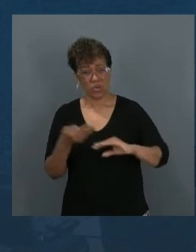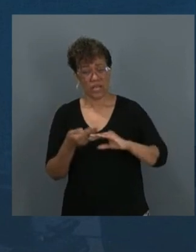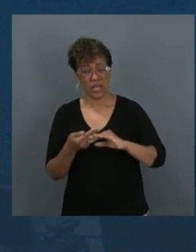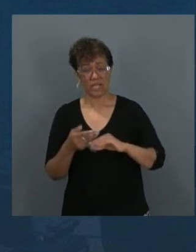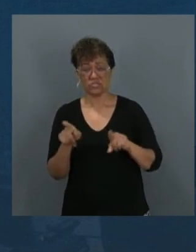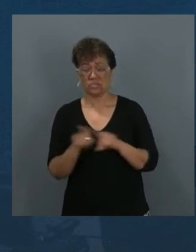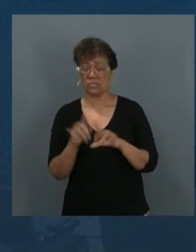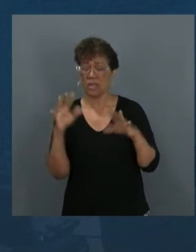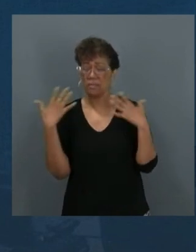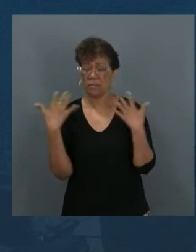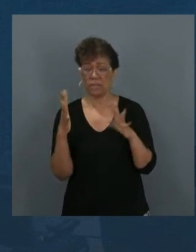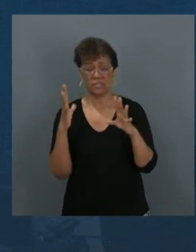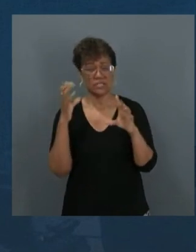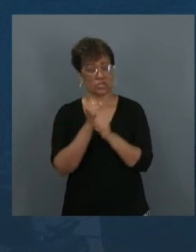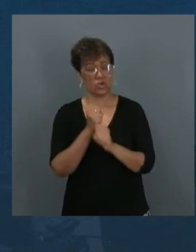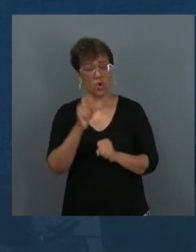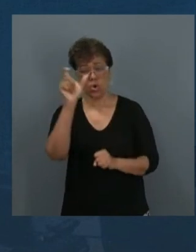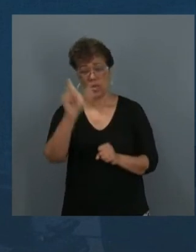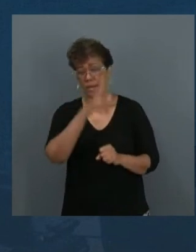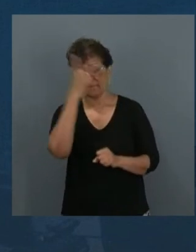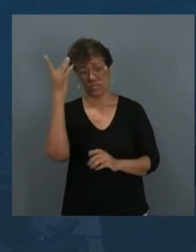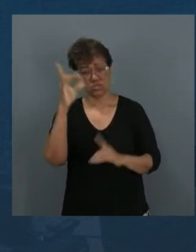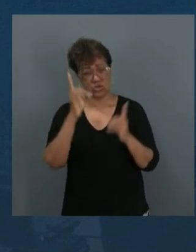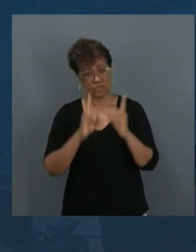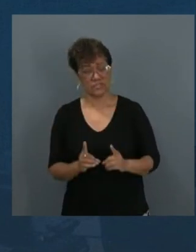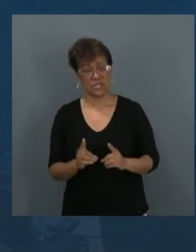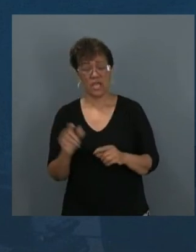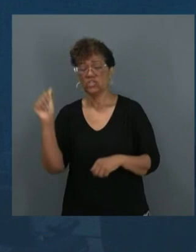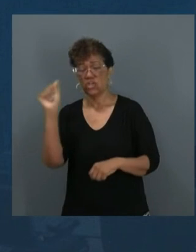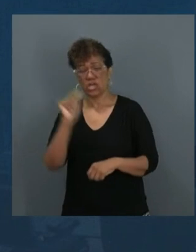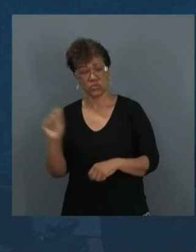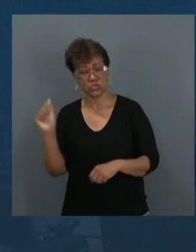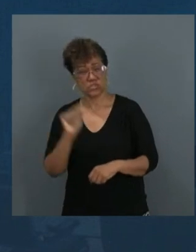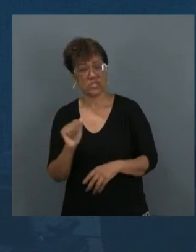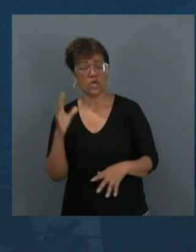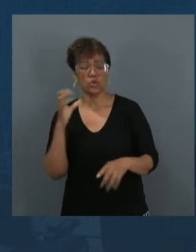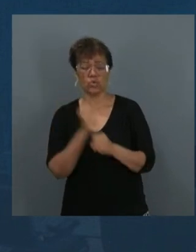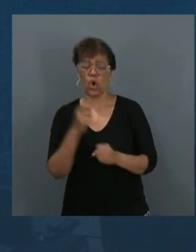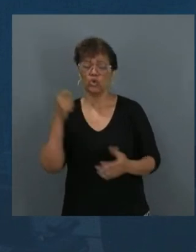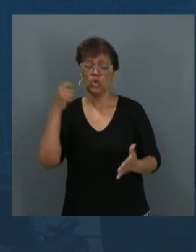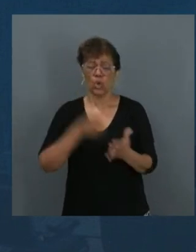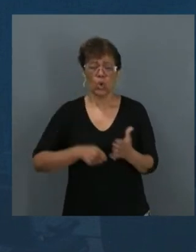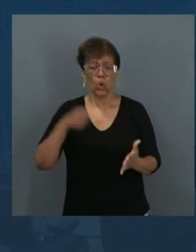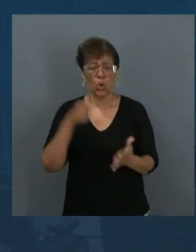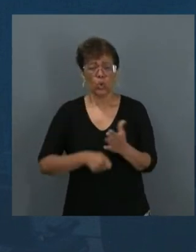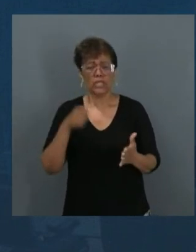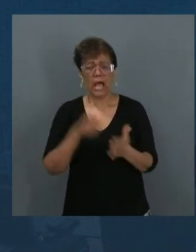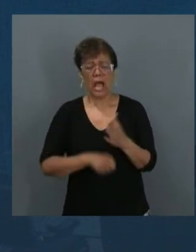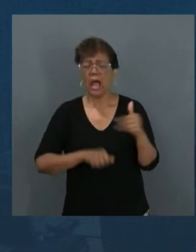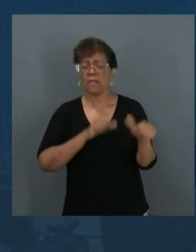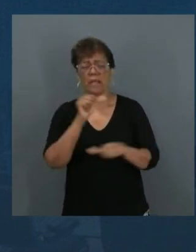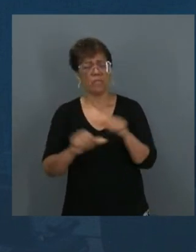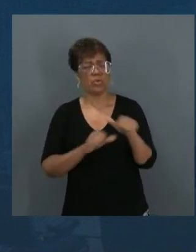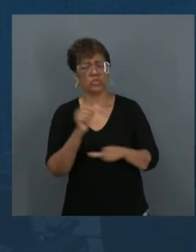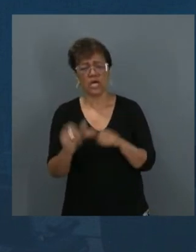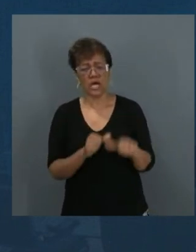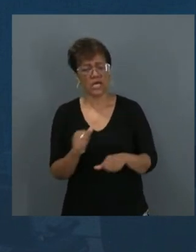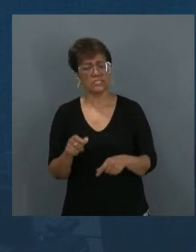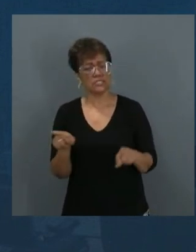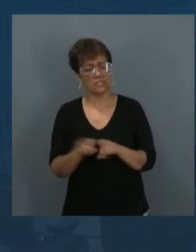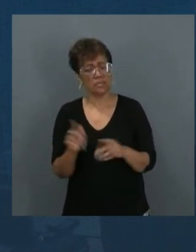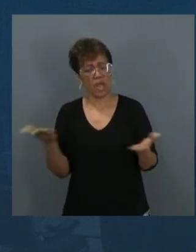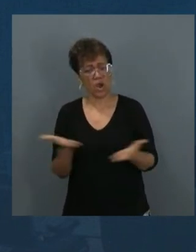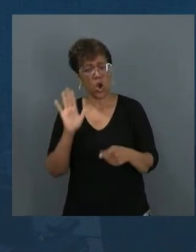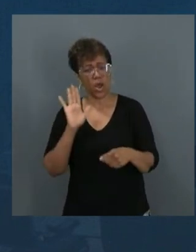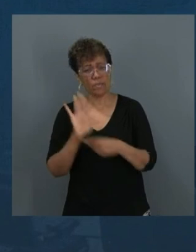parabenizar todas as pessoas com deficiência, as associações, todos que lutaram tanto por essas mudanças e que mostram